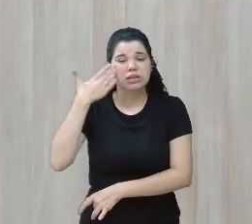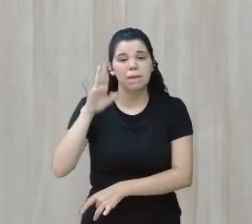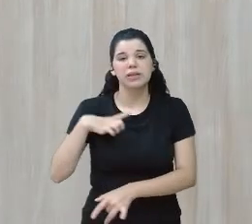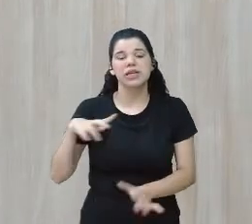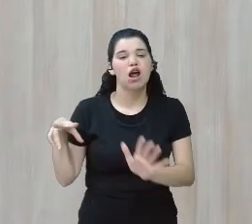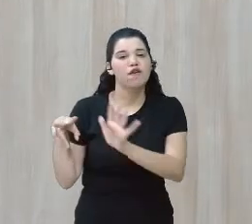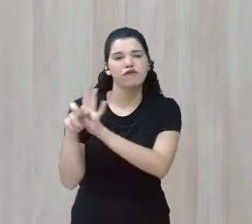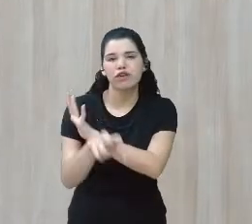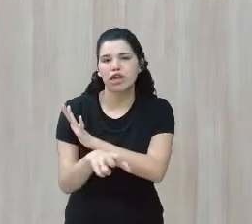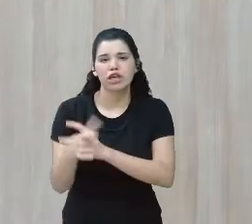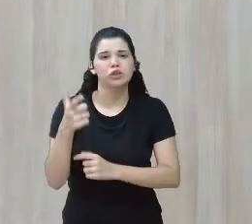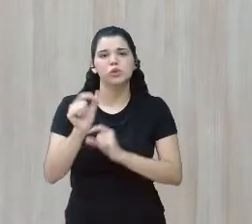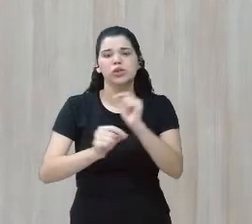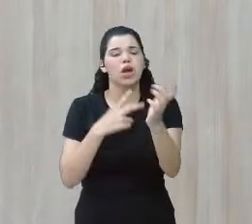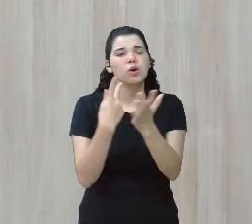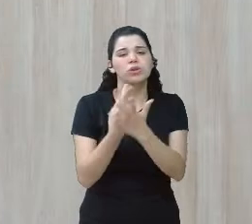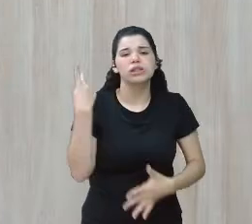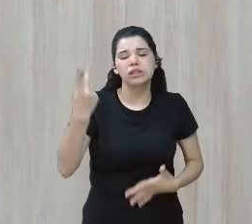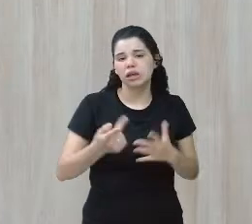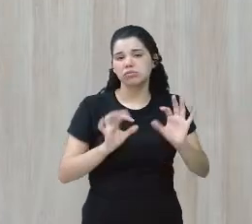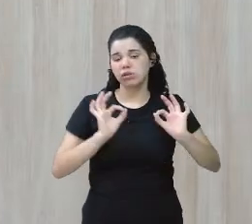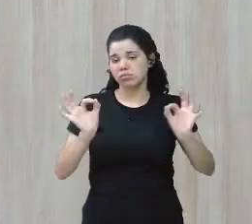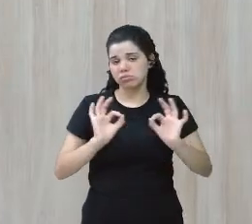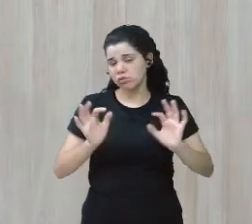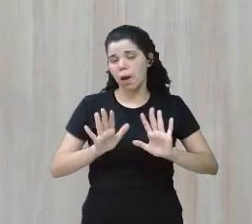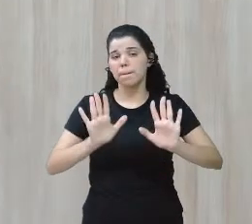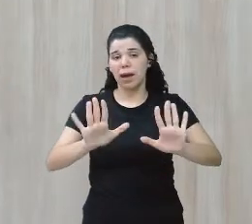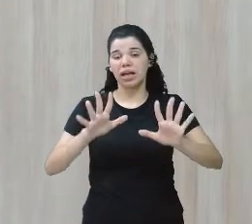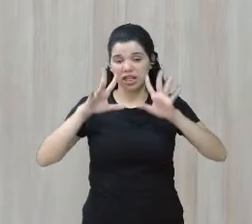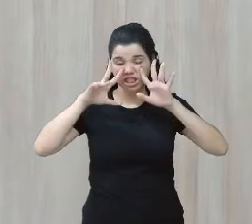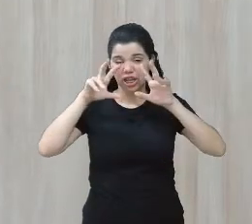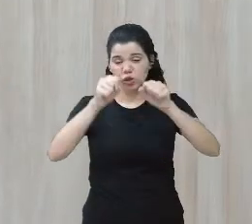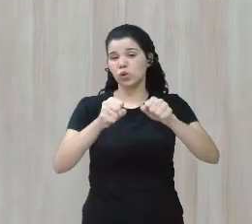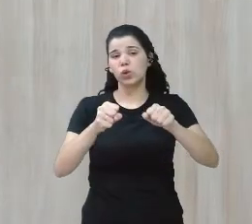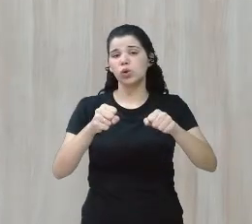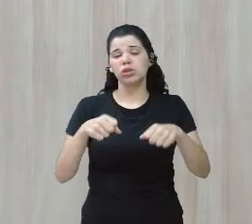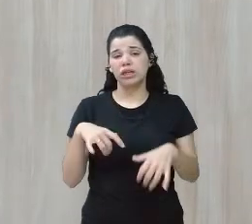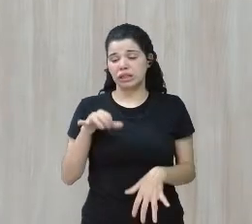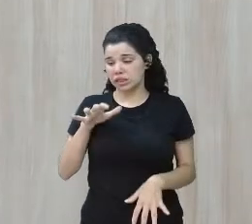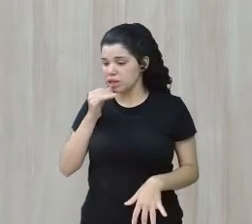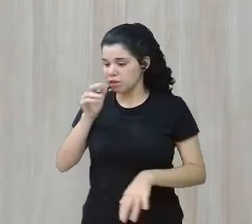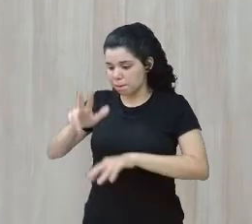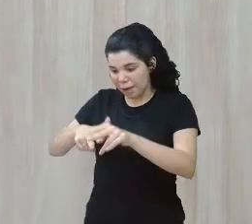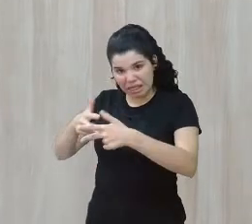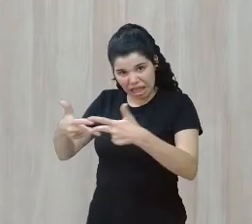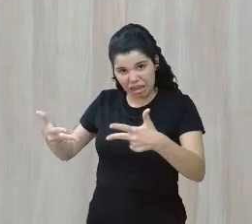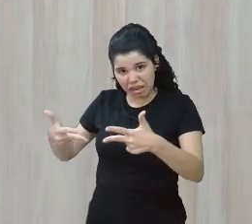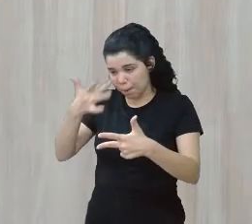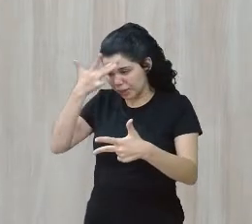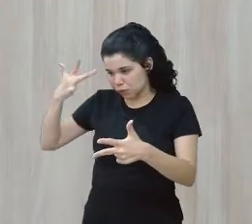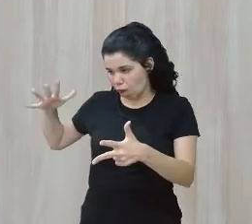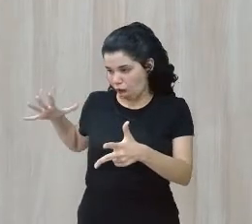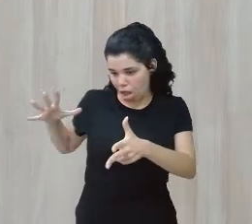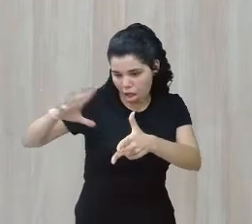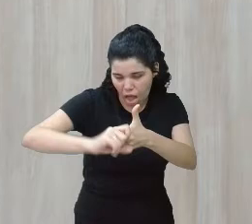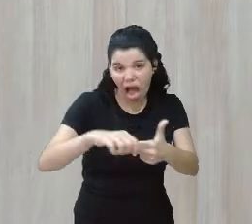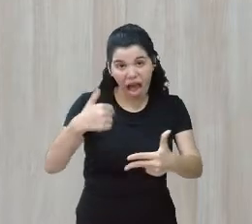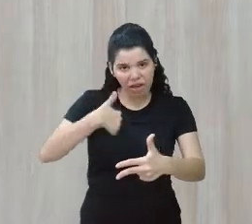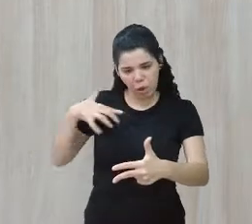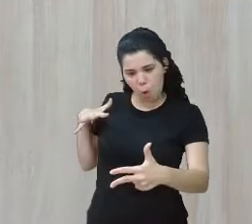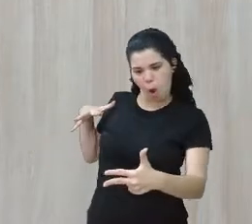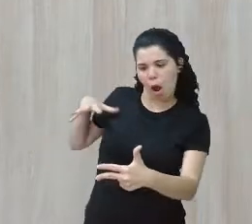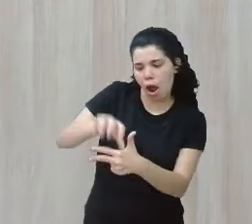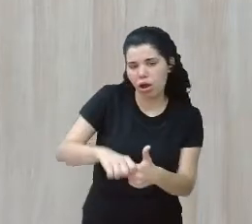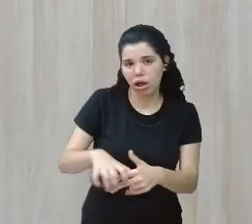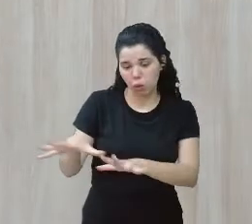era o vírus, o que era que contaminava, mas achava que tudo contaminava. Se eu pegava no objeto que uma pessoa portadora tivesse, eu